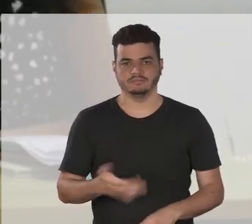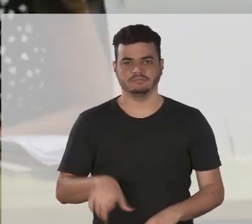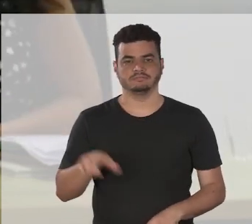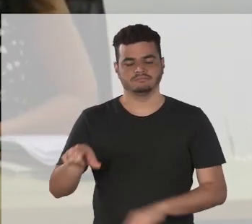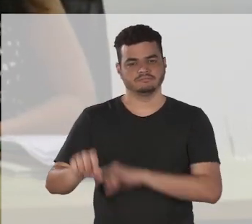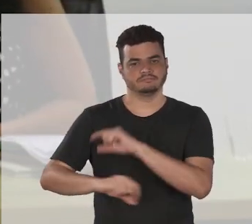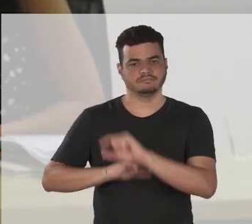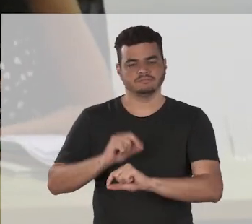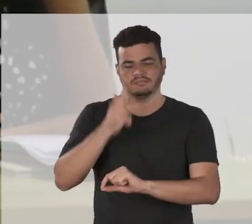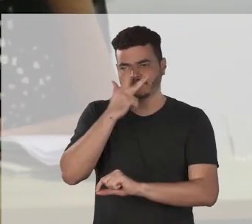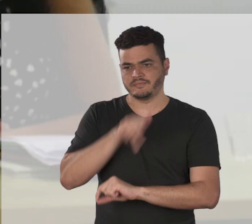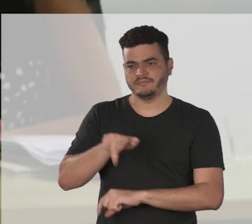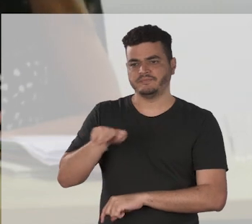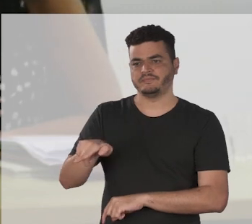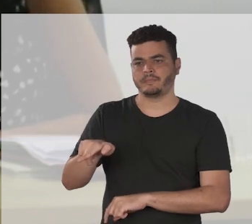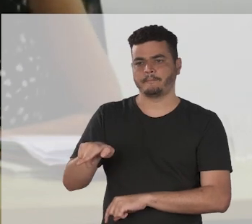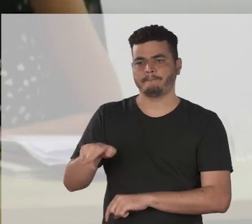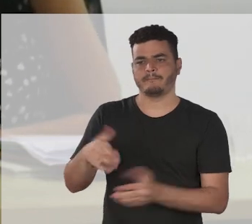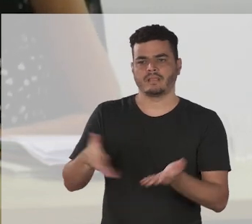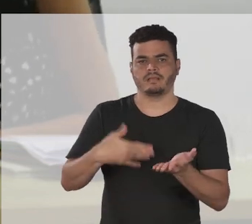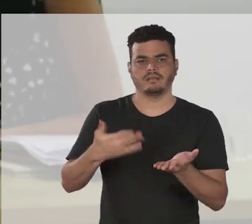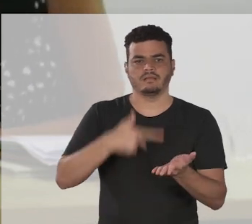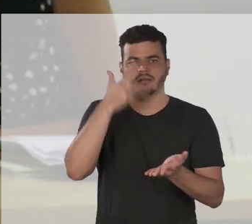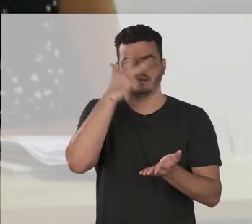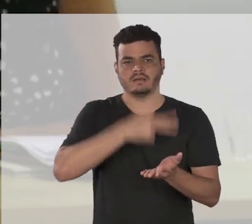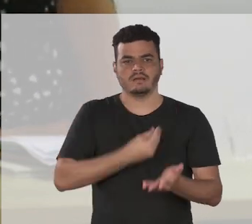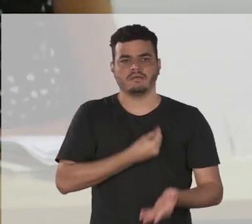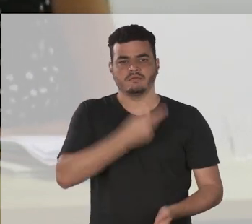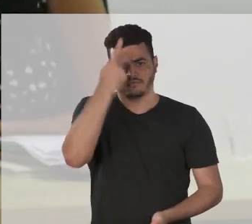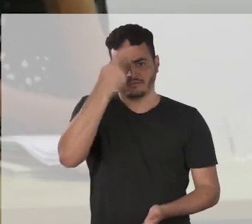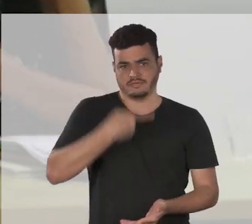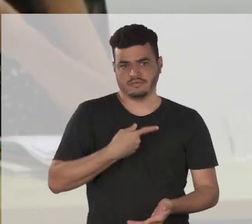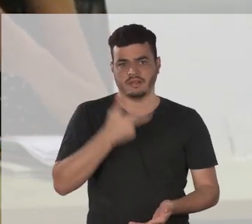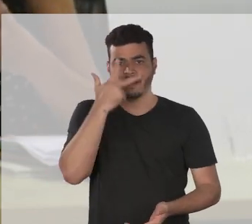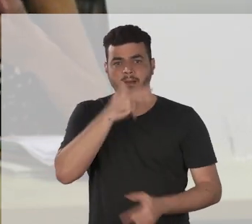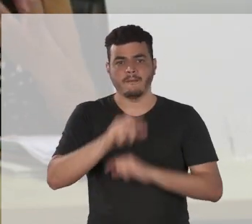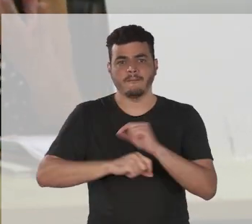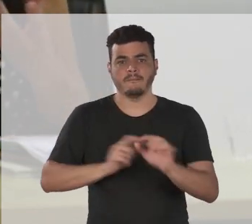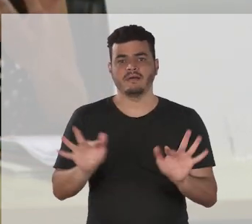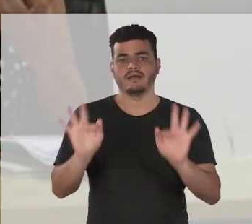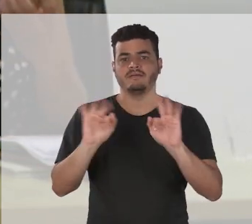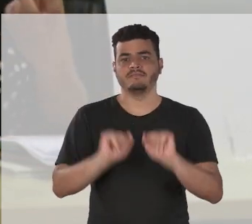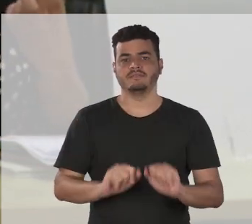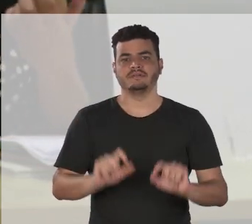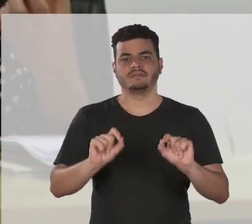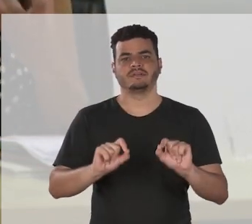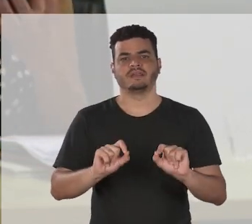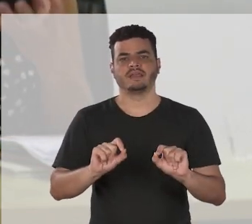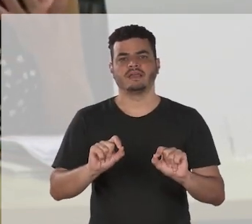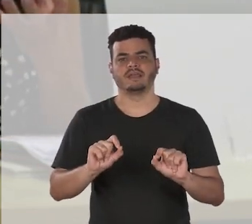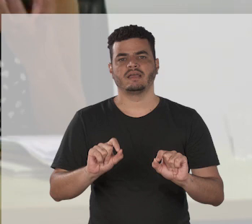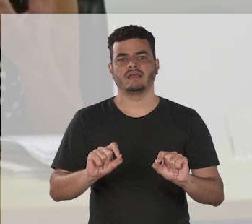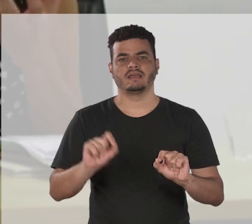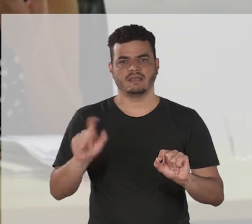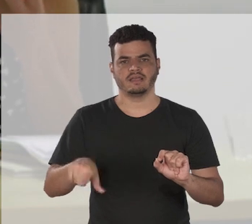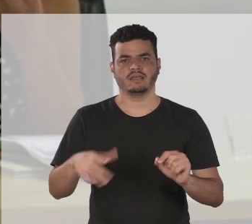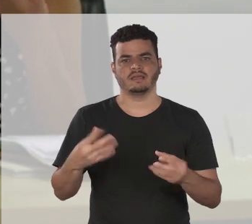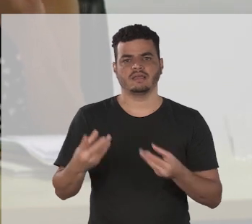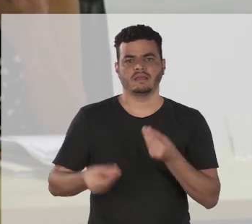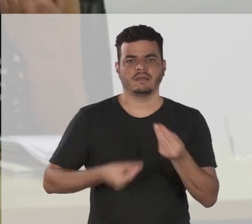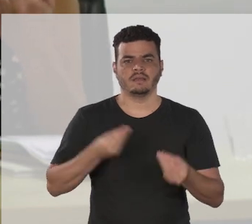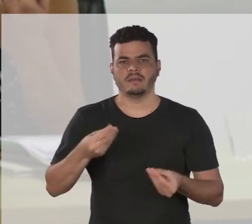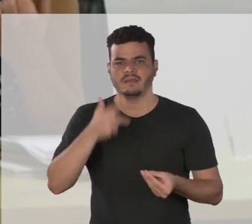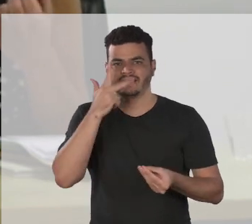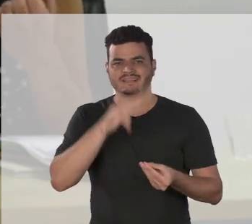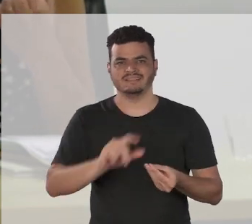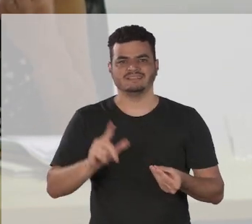seguimos lendo esses livros, e acontece com um filho, ou seja, conta de forma biográfica que encanta